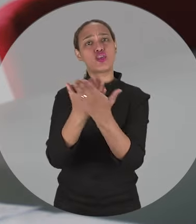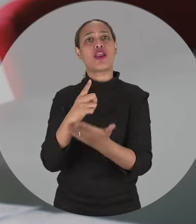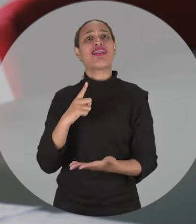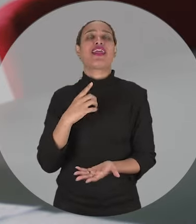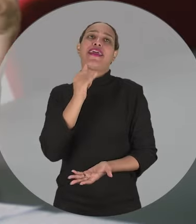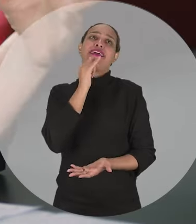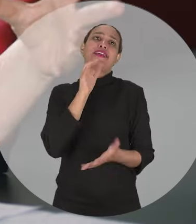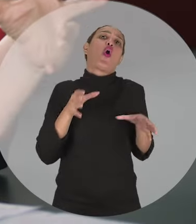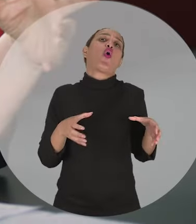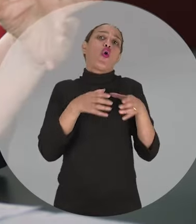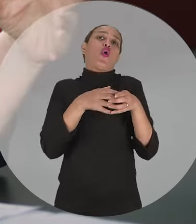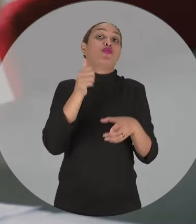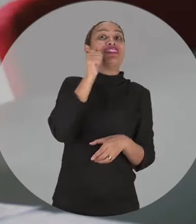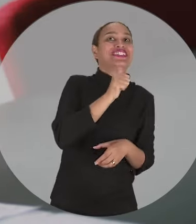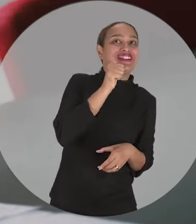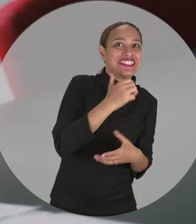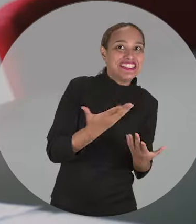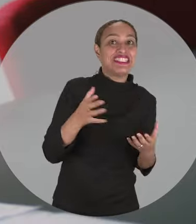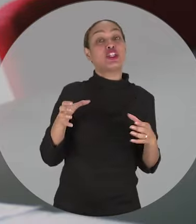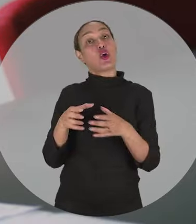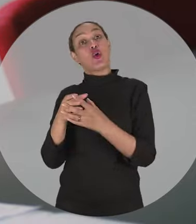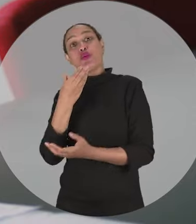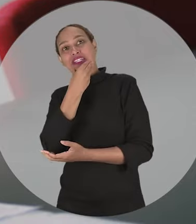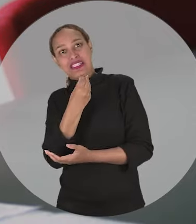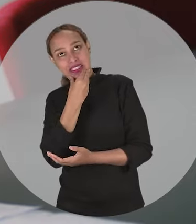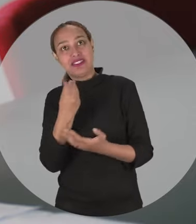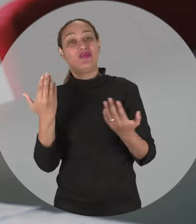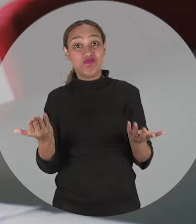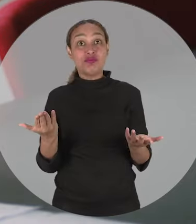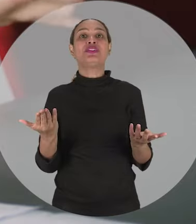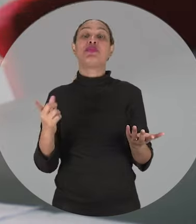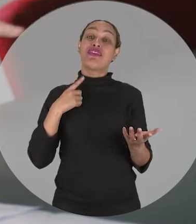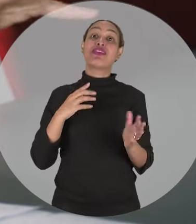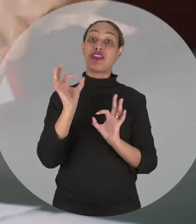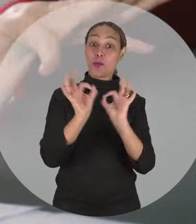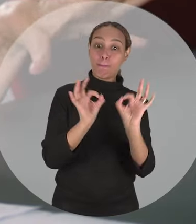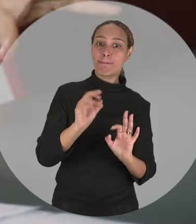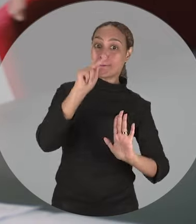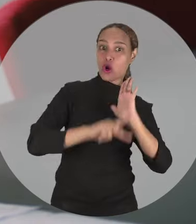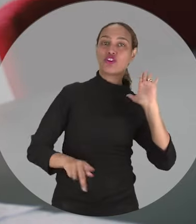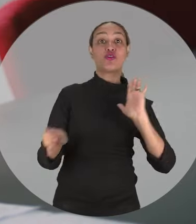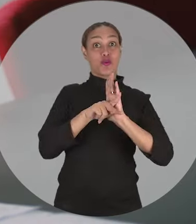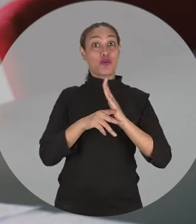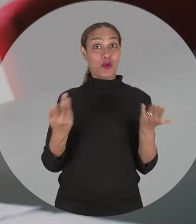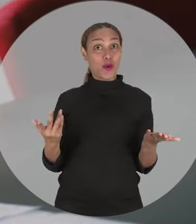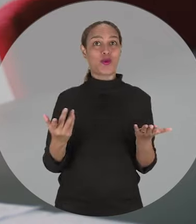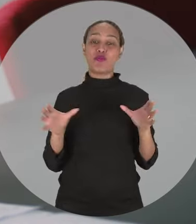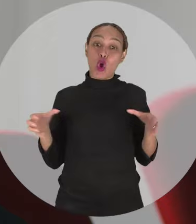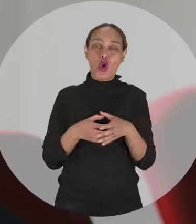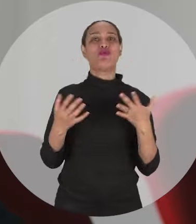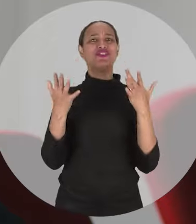exemplo, grupos de meninas, grupos de meninos para fazerem projetos específicos, grupos